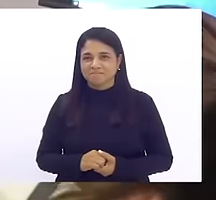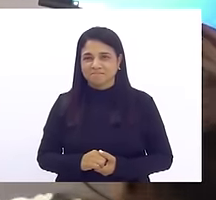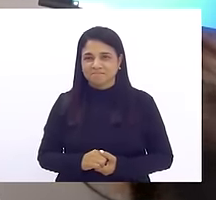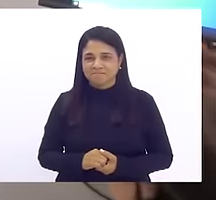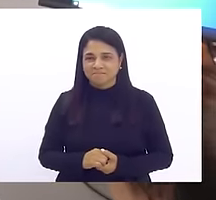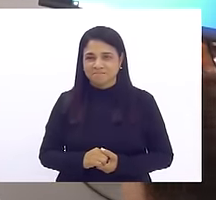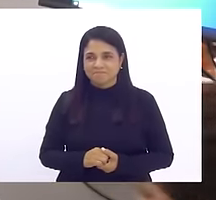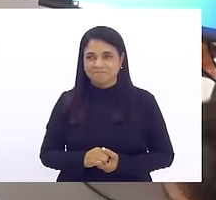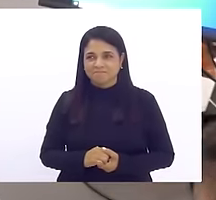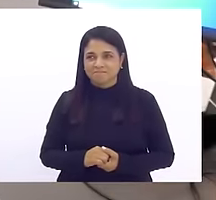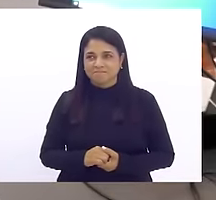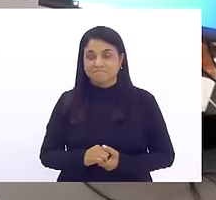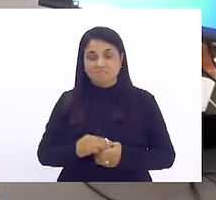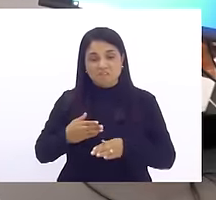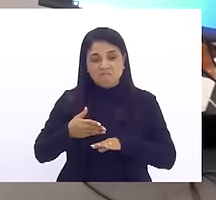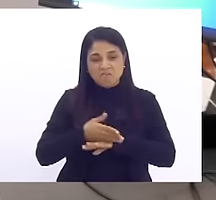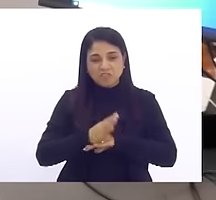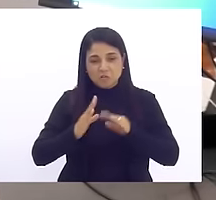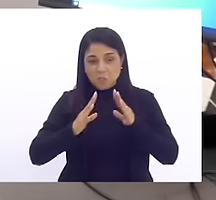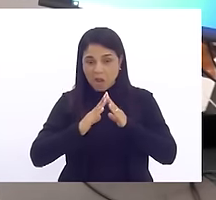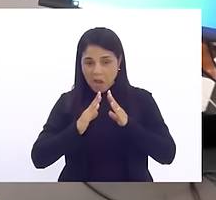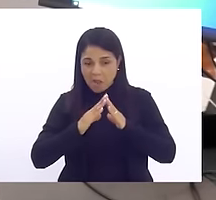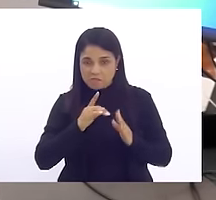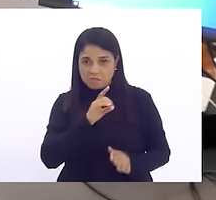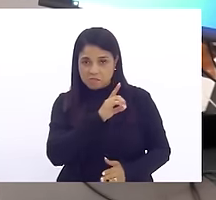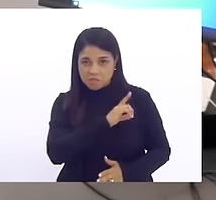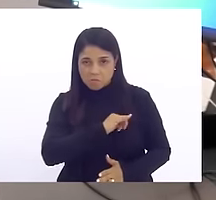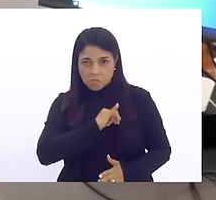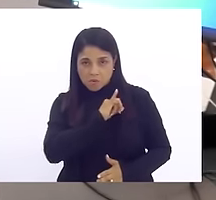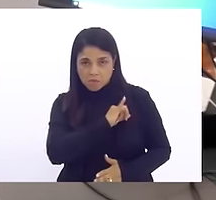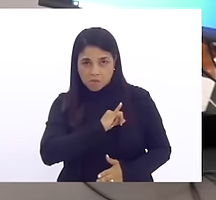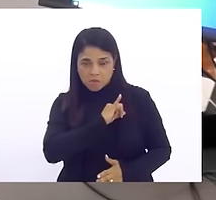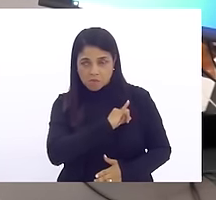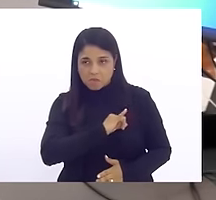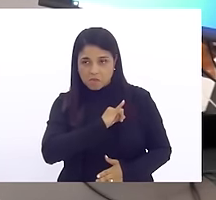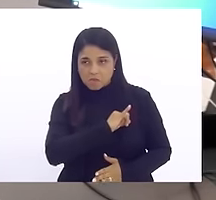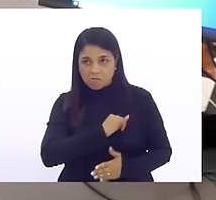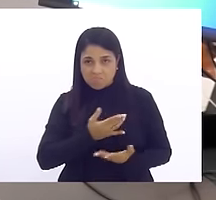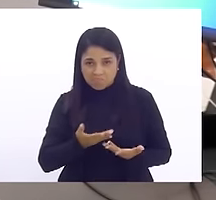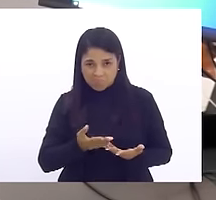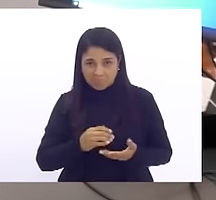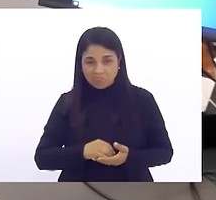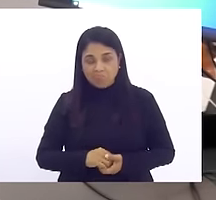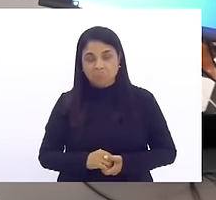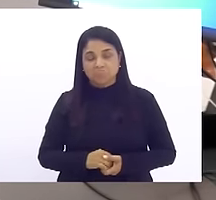invadiram uma casa lá Itaboraí como é que foi lá se invadir a bala come